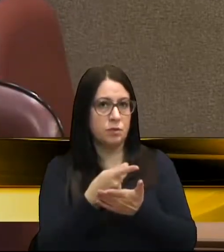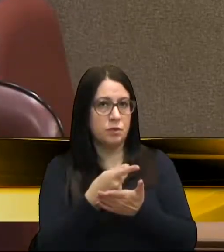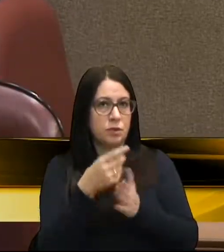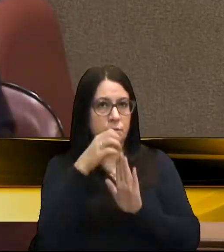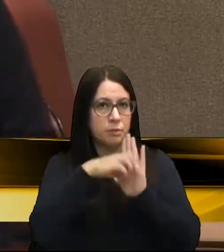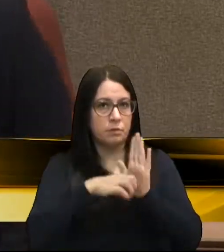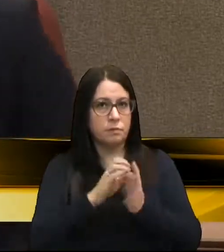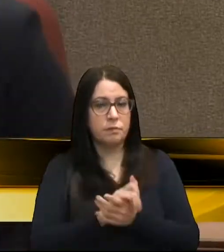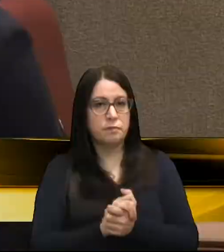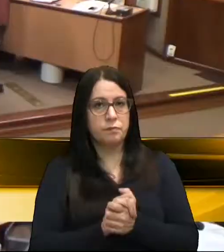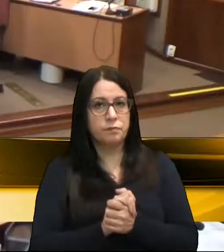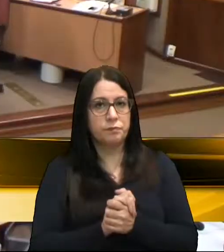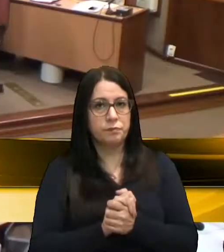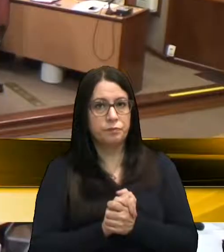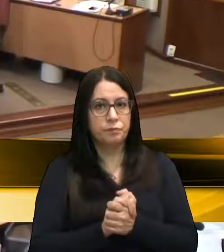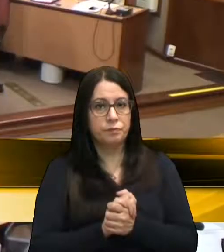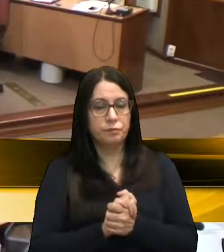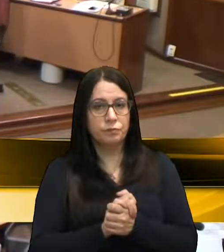emenda.